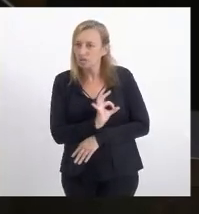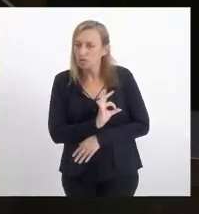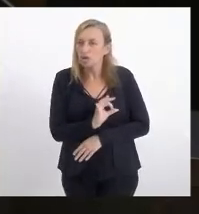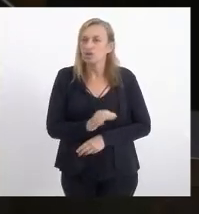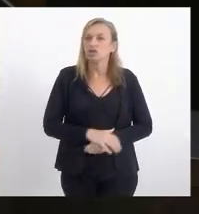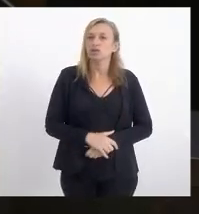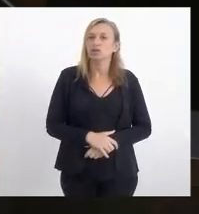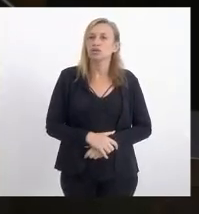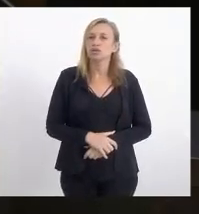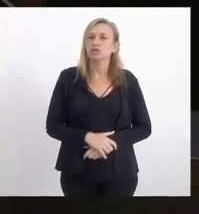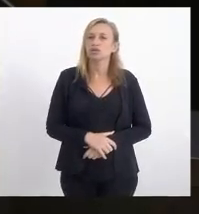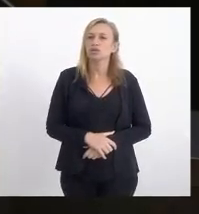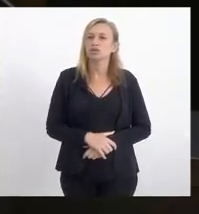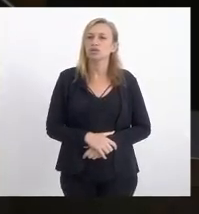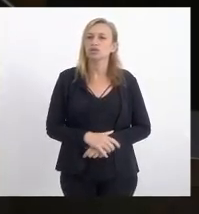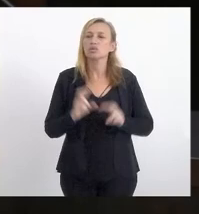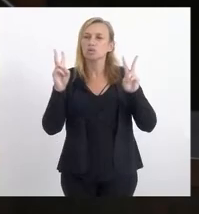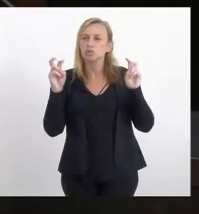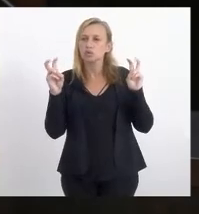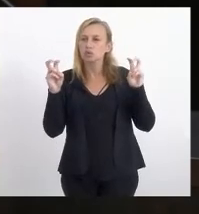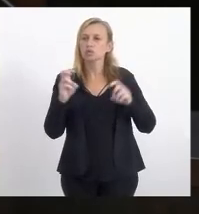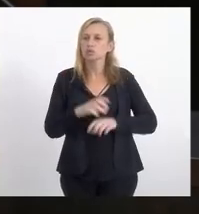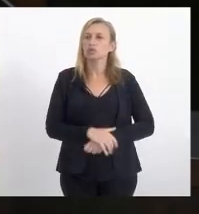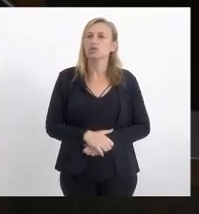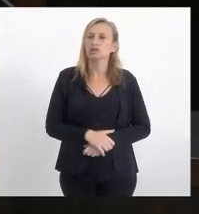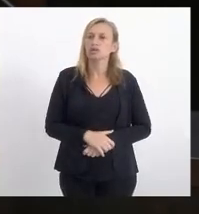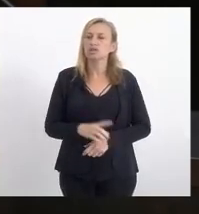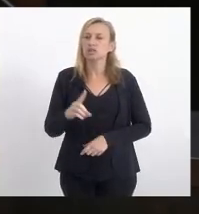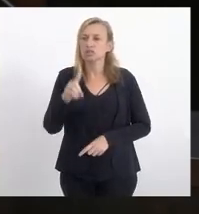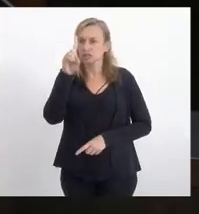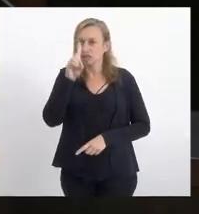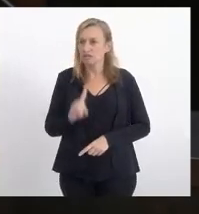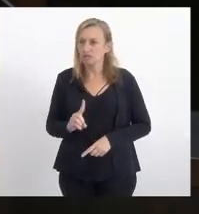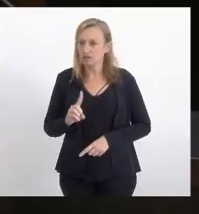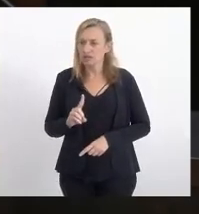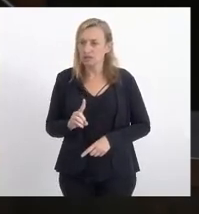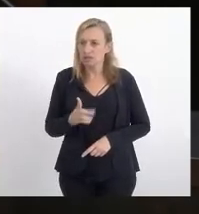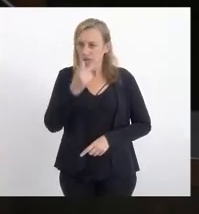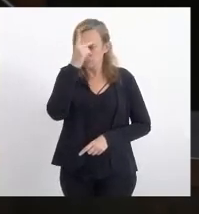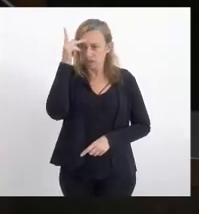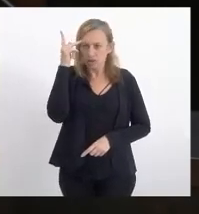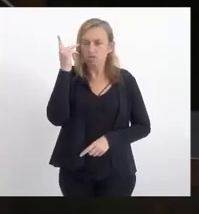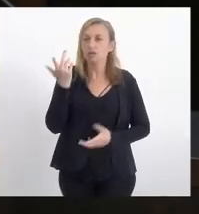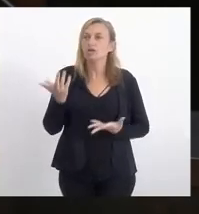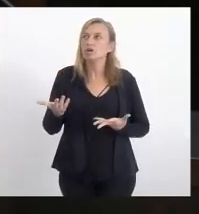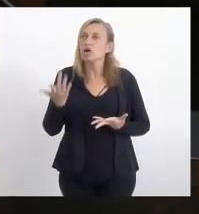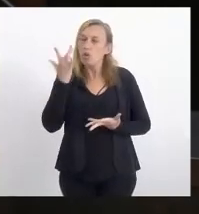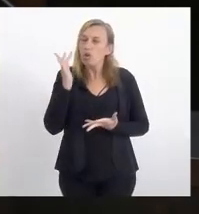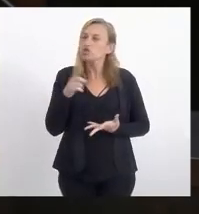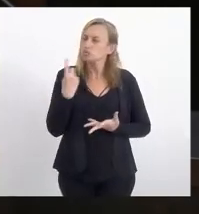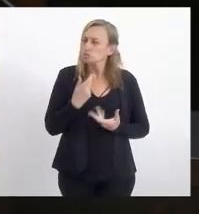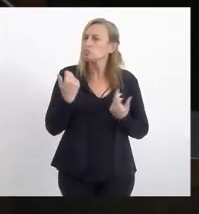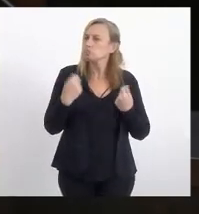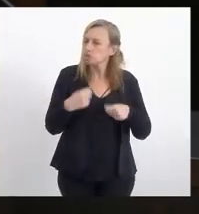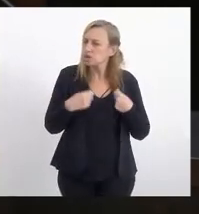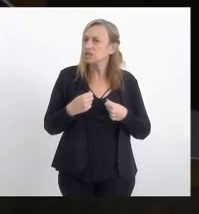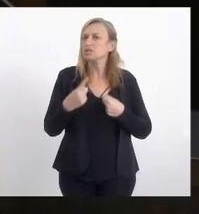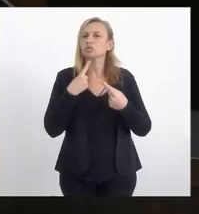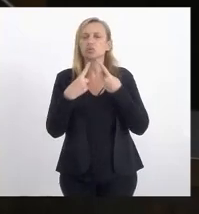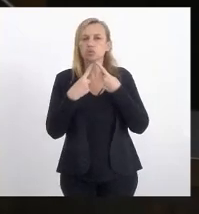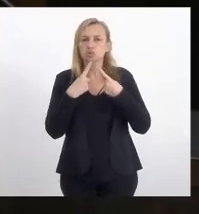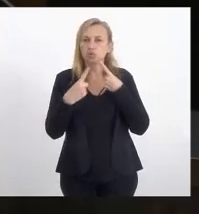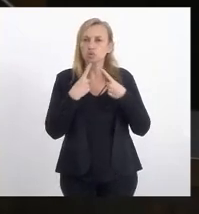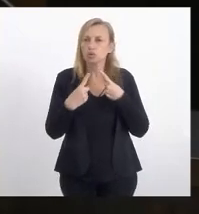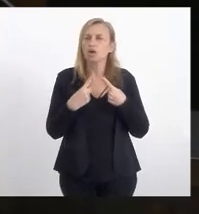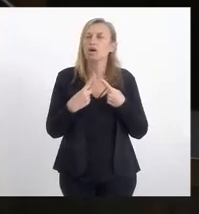Rocha no que tange a questão dos deficientes né Eu acho que a gente precisa de bater